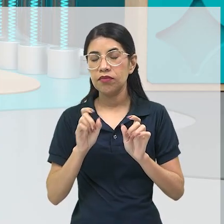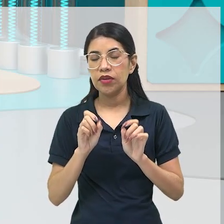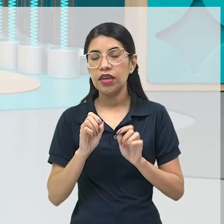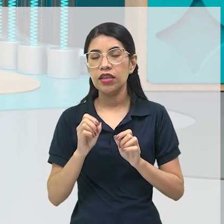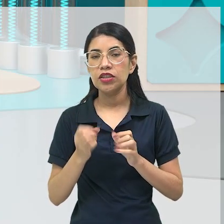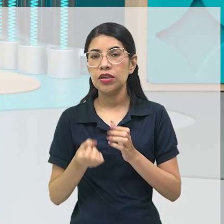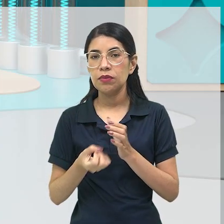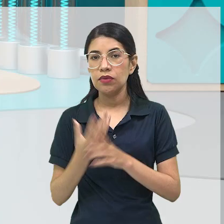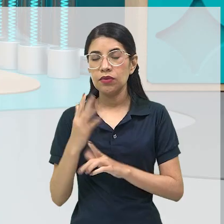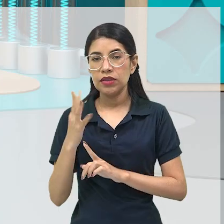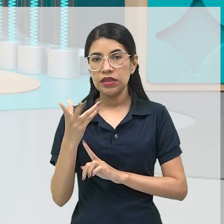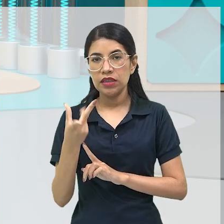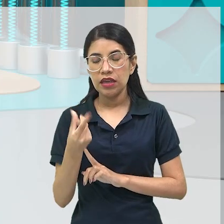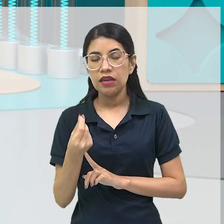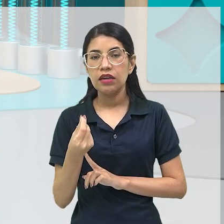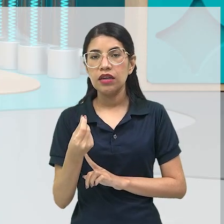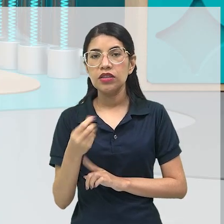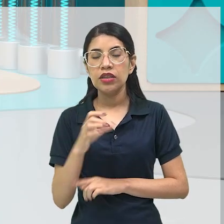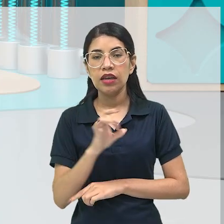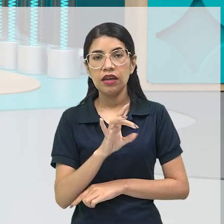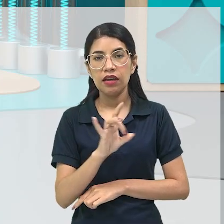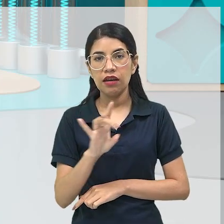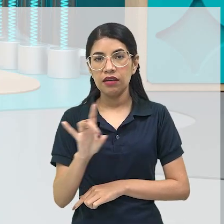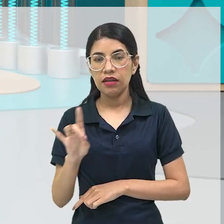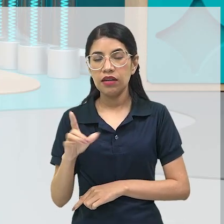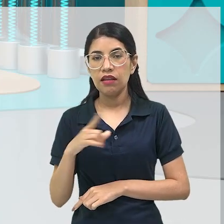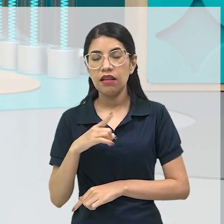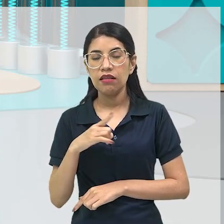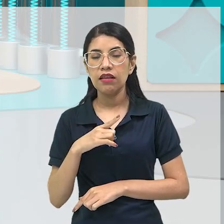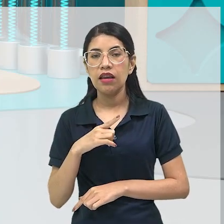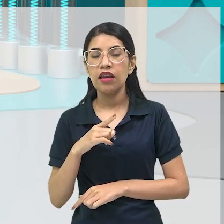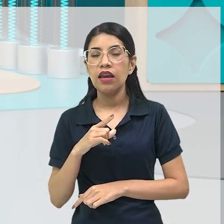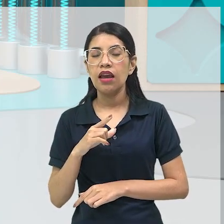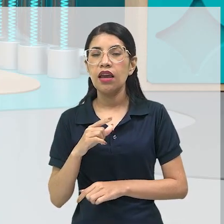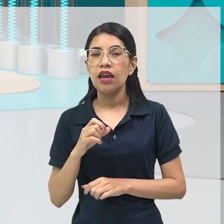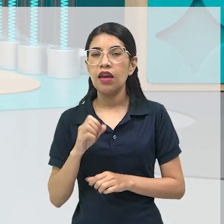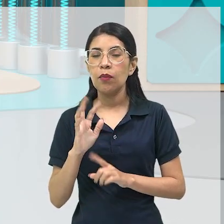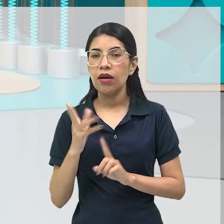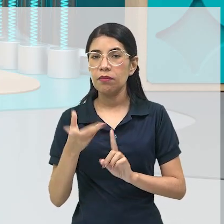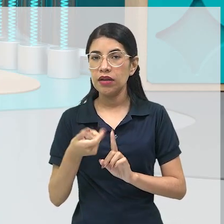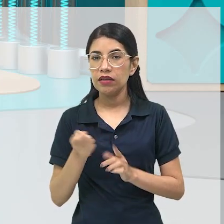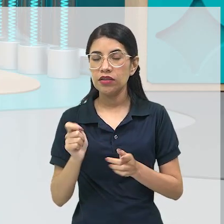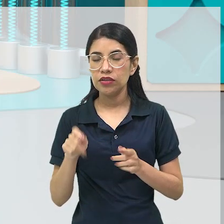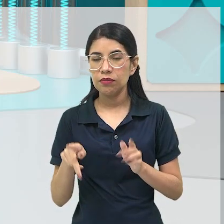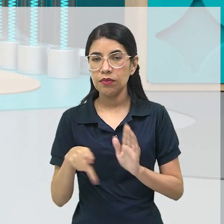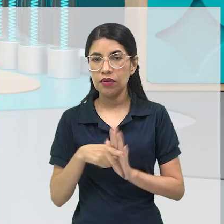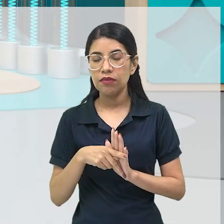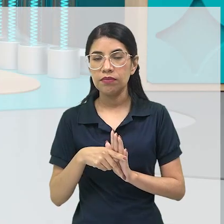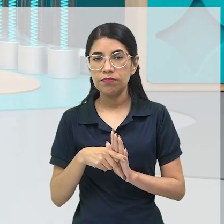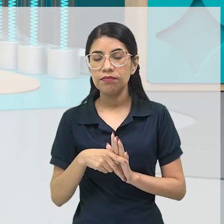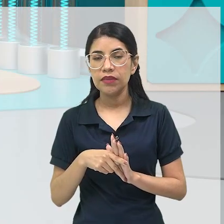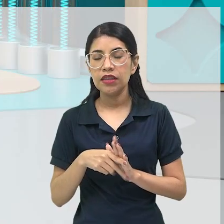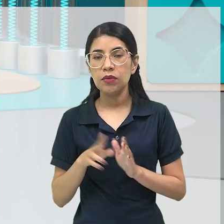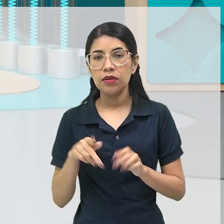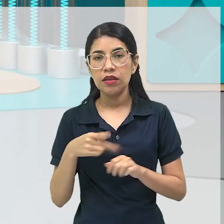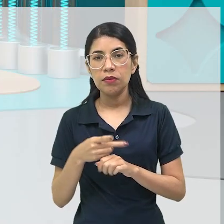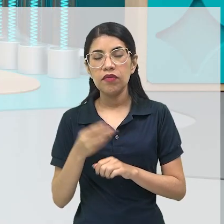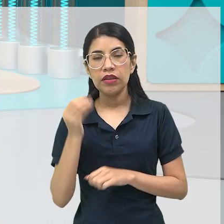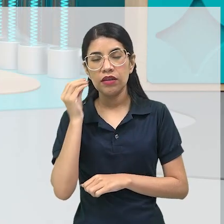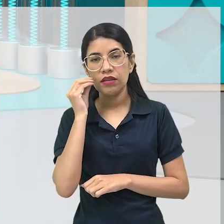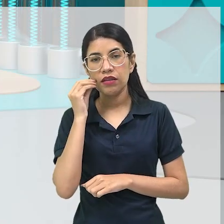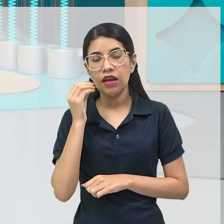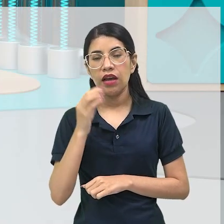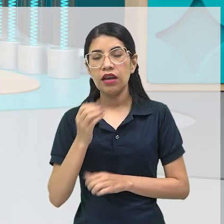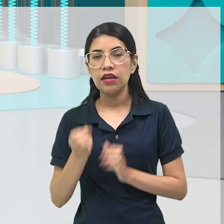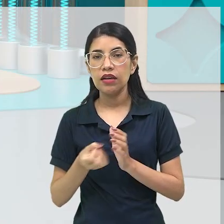fazer arte, cada um possui a sua aptidão. Então, a partir dali, você vai buscar